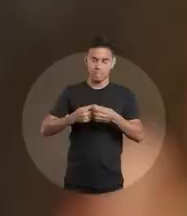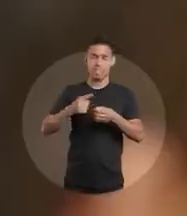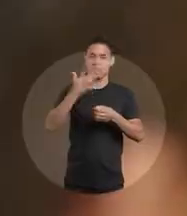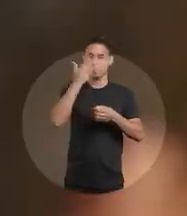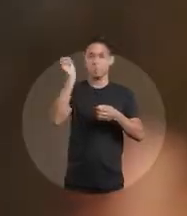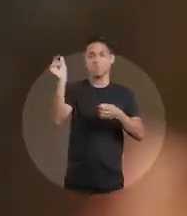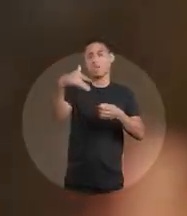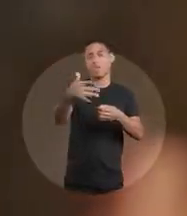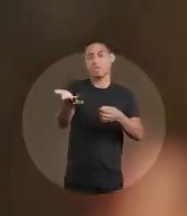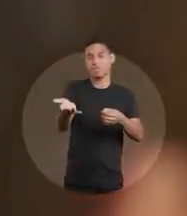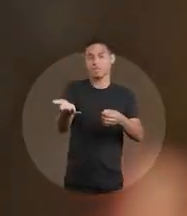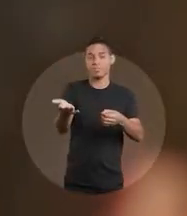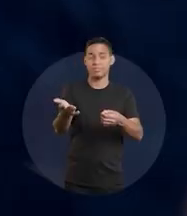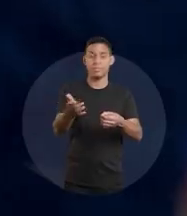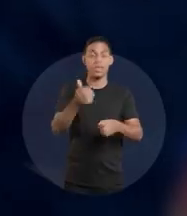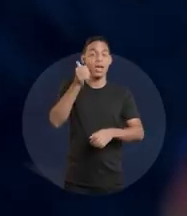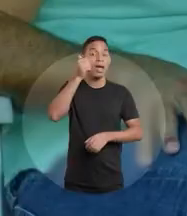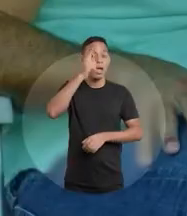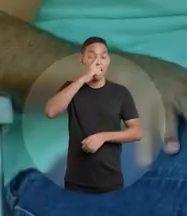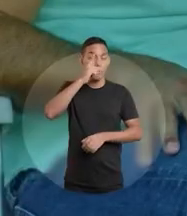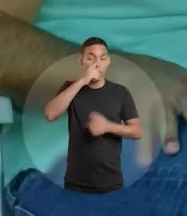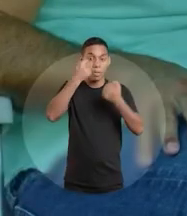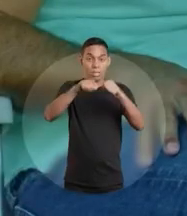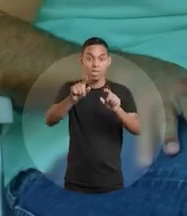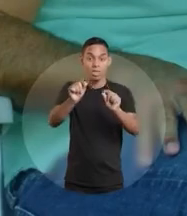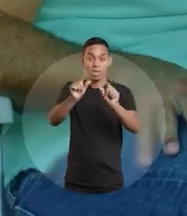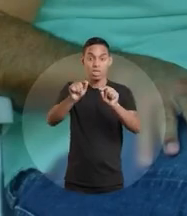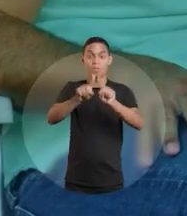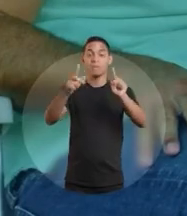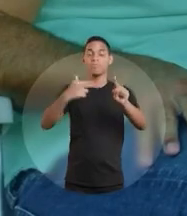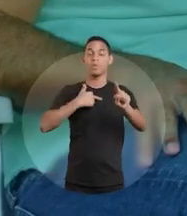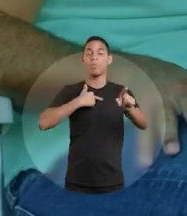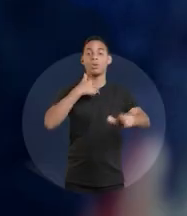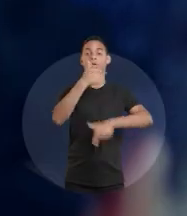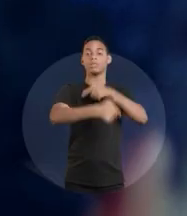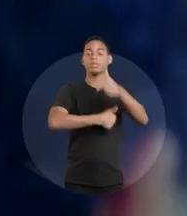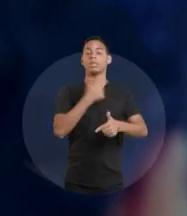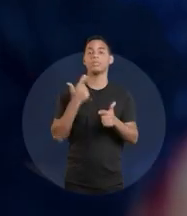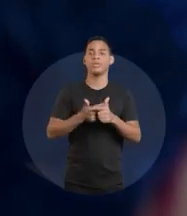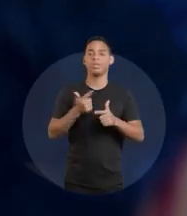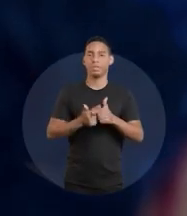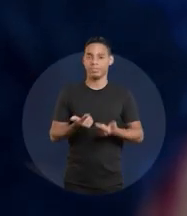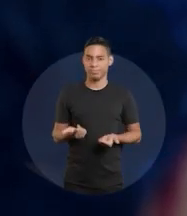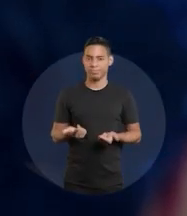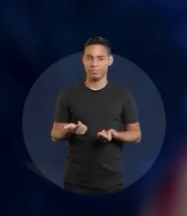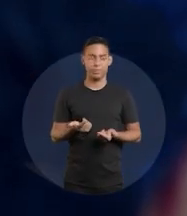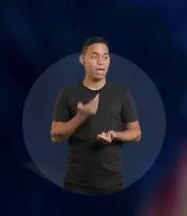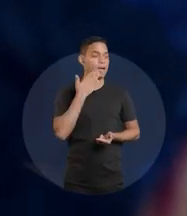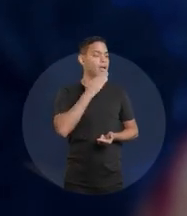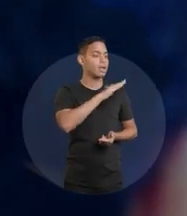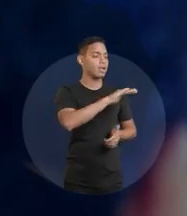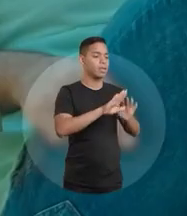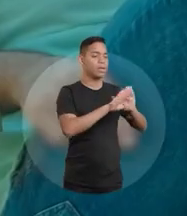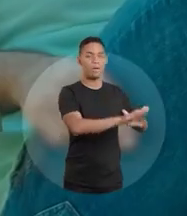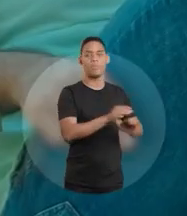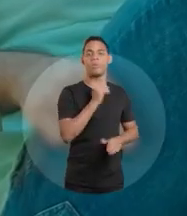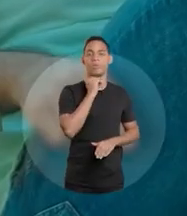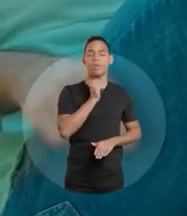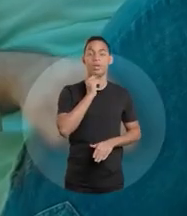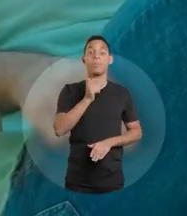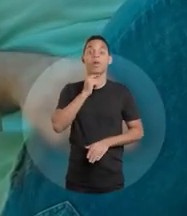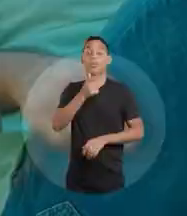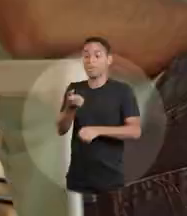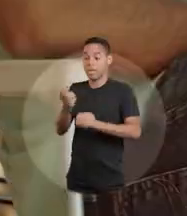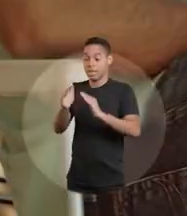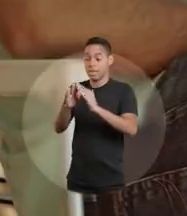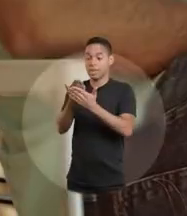cidade está abandonada. Muitas mães precisam de dinheiro, mas não podem trabalhar porque não tem com quem deixar as crianças. Não consegui